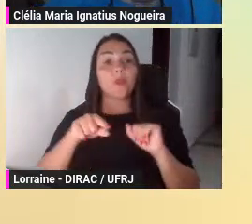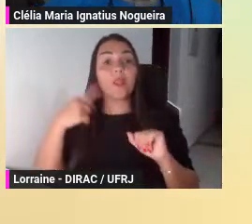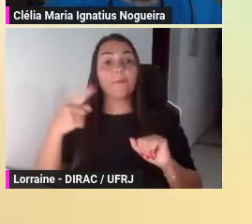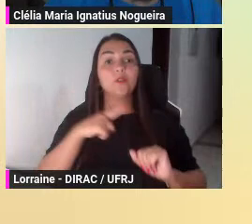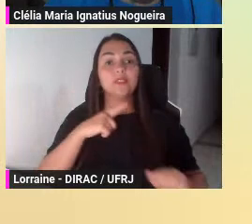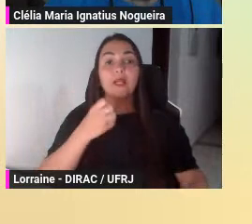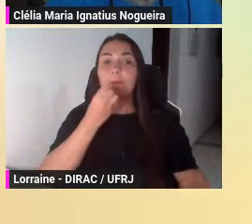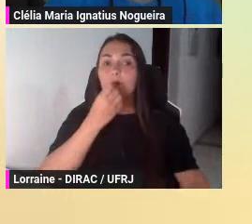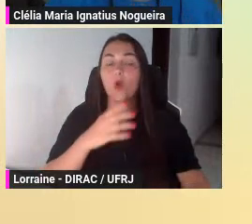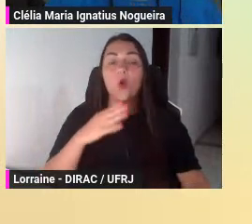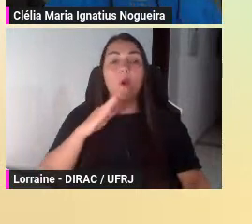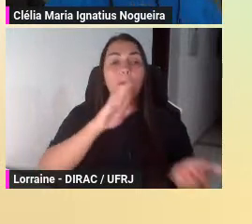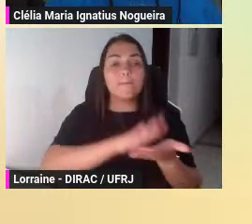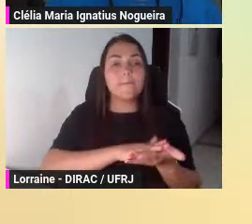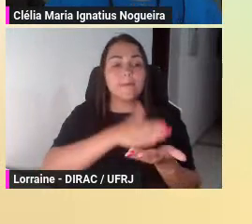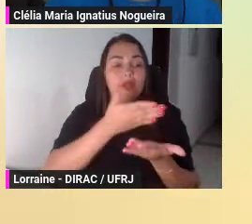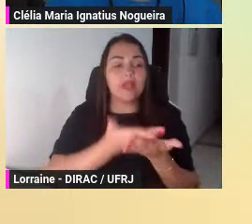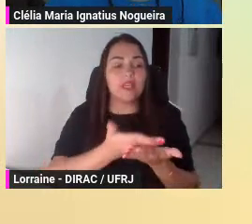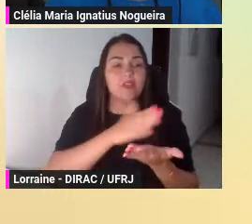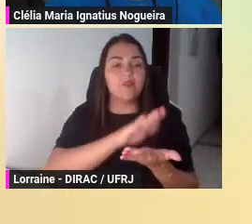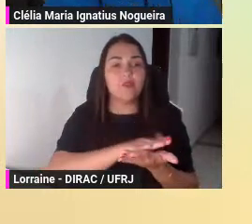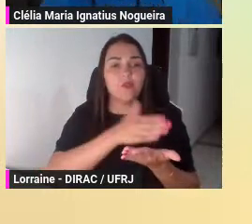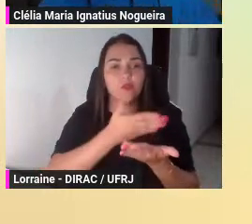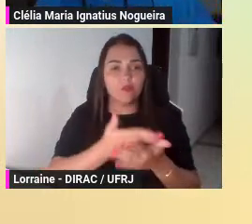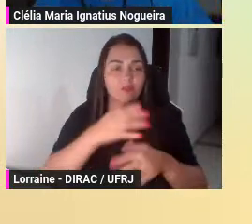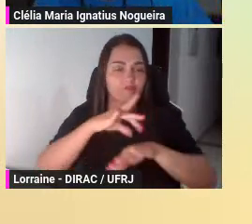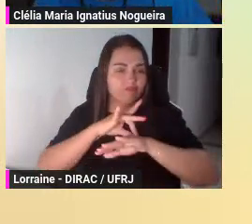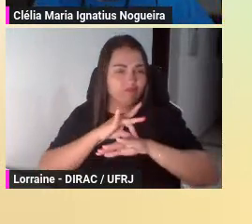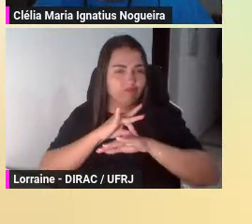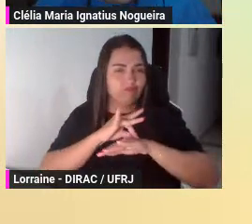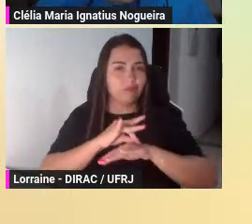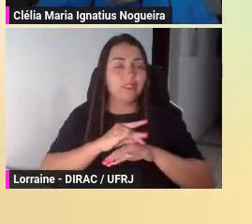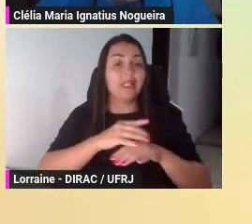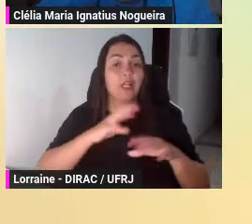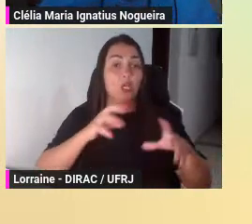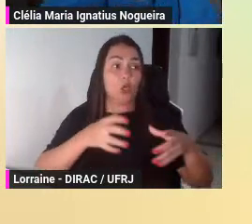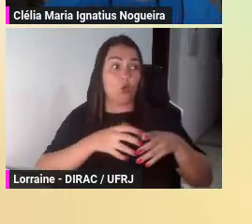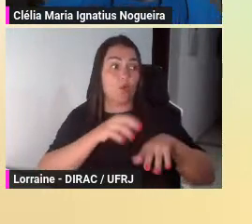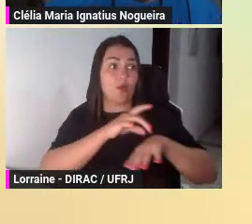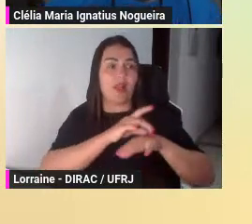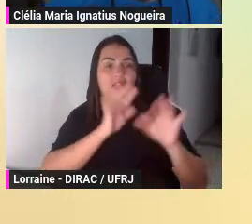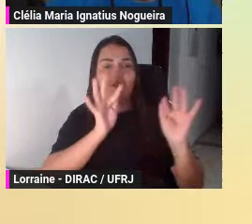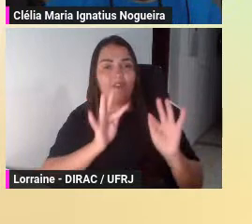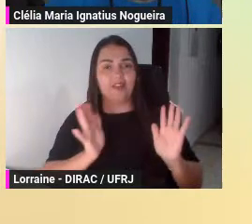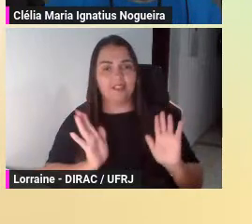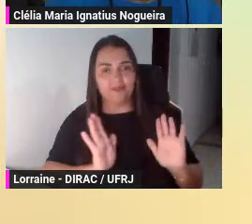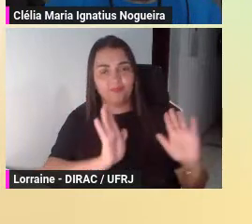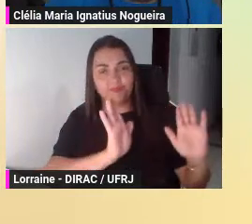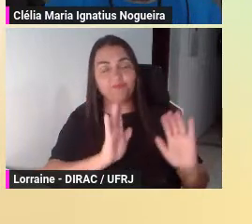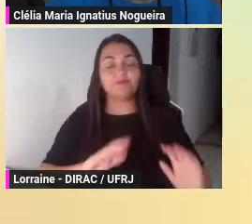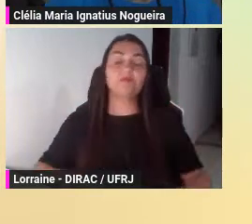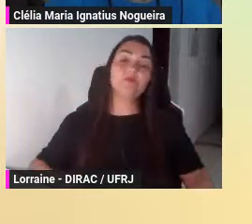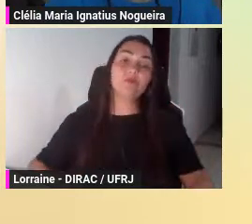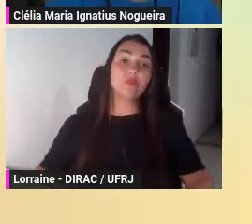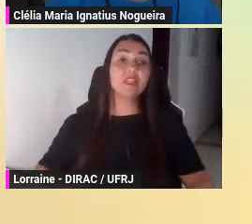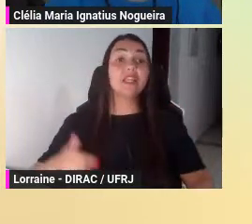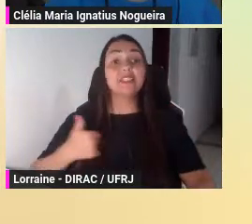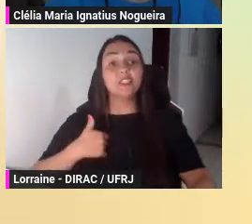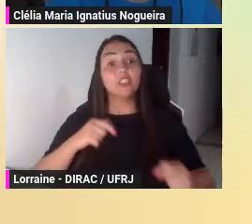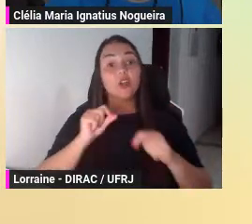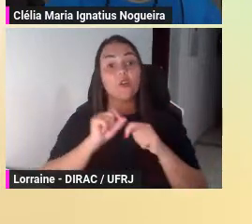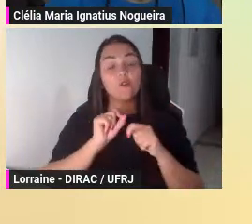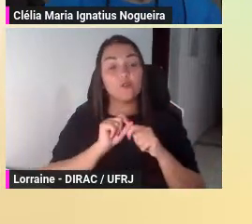filé bem caprichado, né? E já deixo a turma da carne feliz. E pego e faço esse bife do